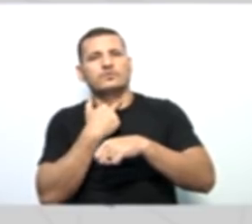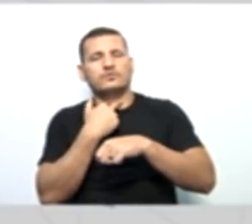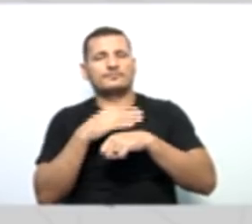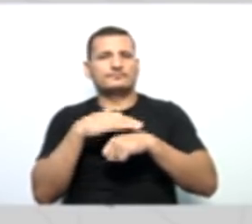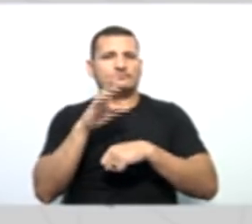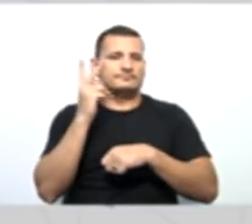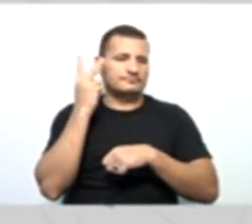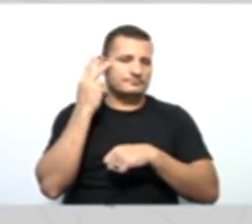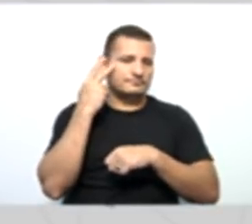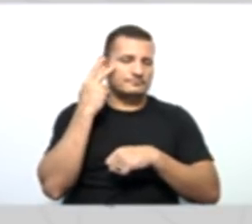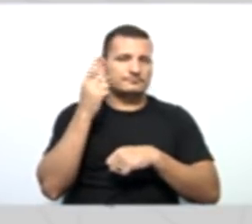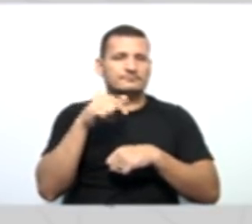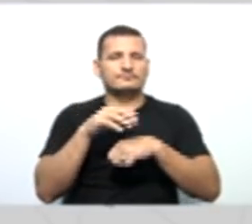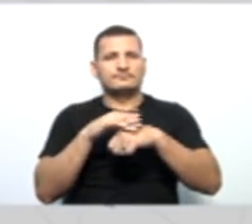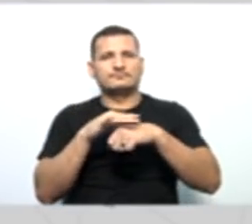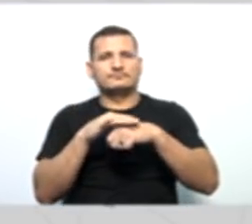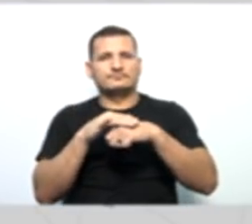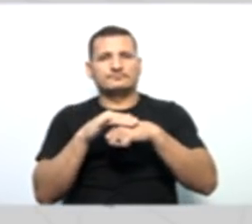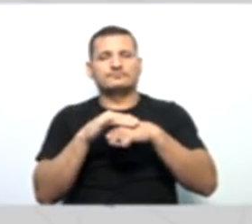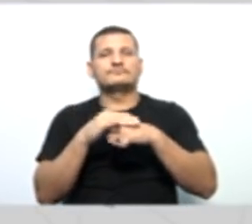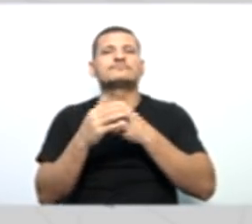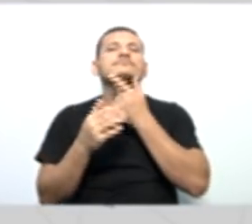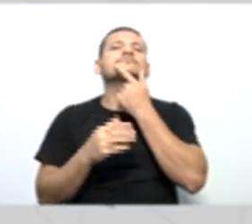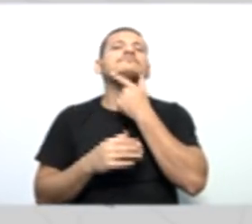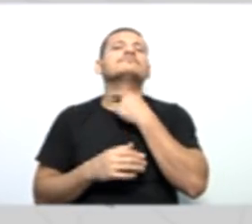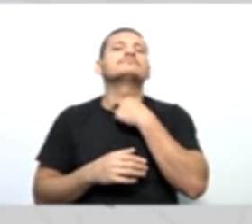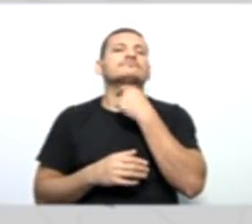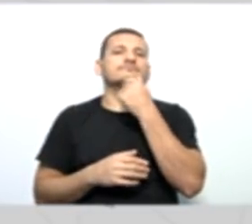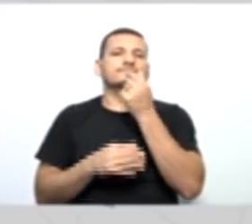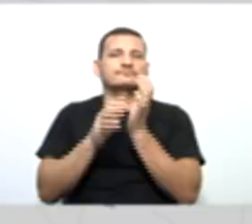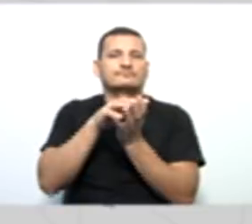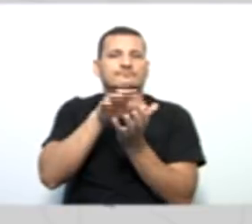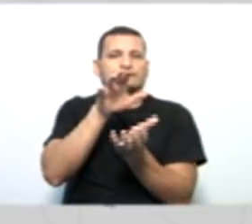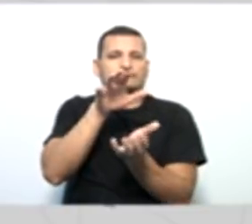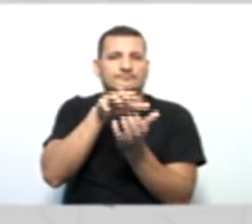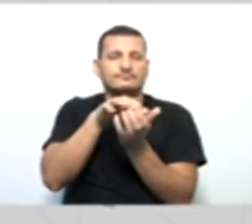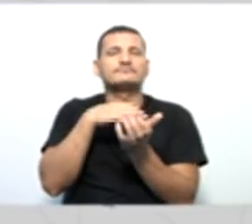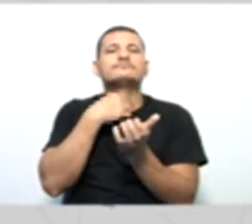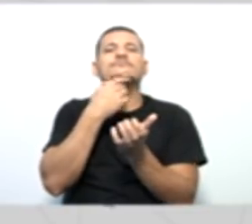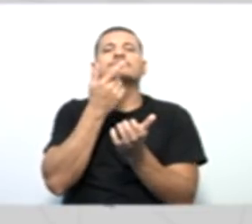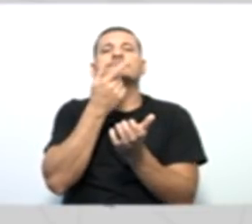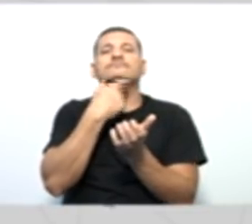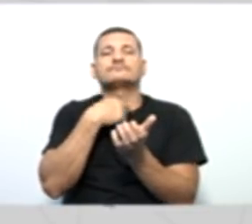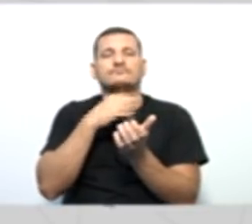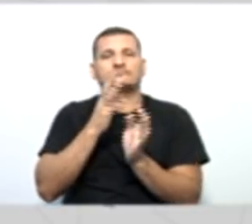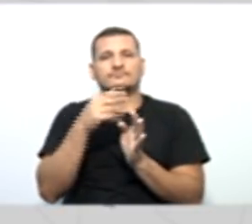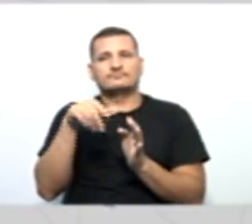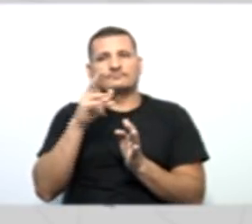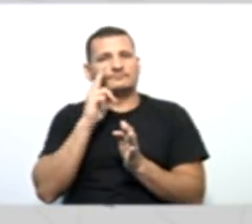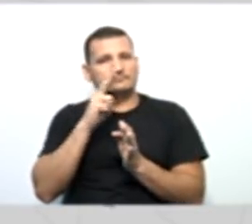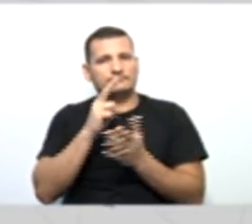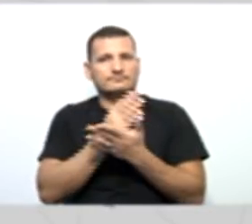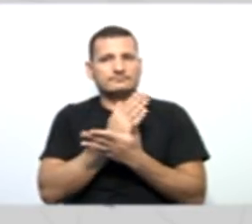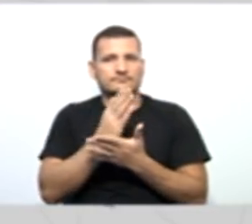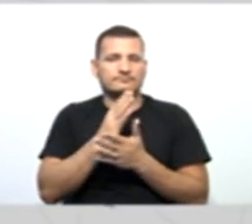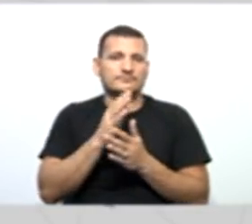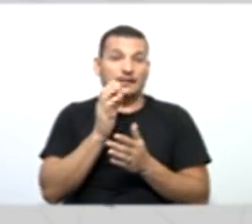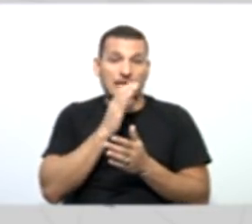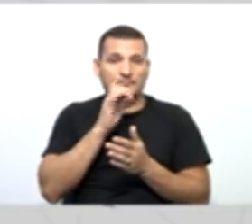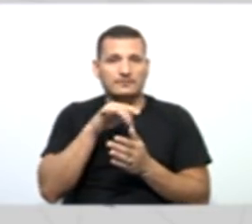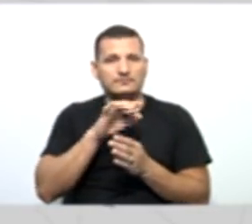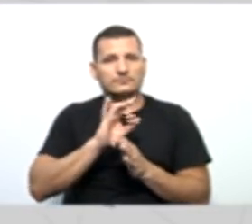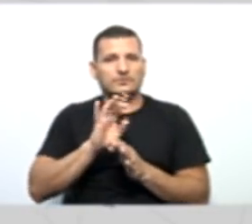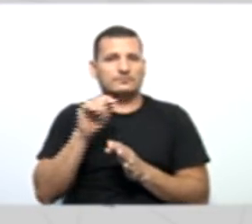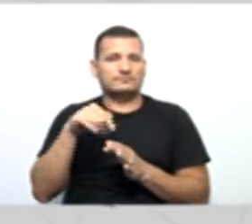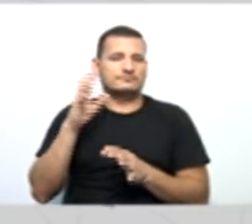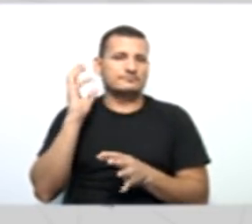Doenças das vias aéreas. Vamos relacionar agora algumas. Eu sei que você já viu algumas, está parecendo um pouco rápida, mas lembrem, hein? É uma revisão